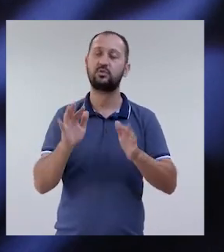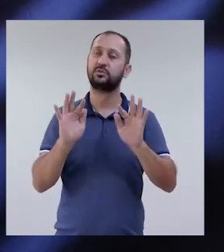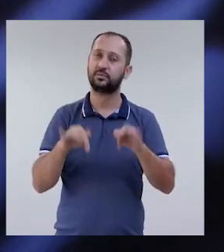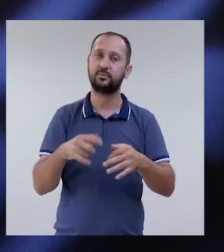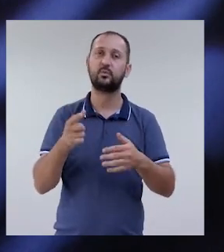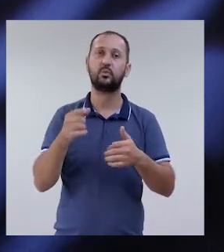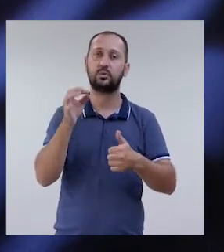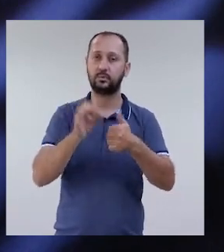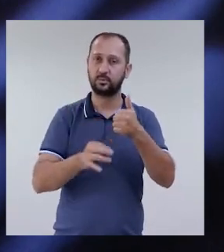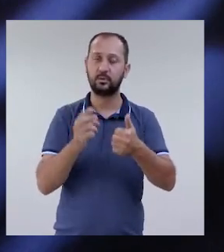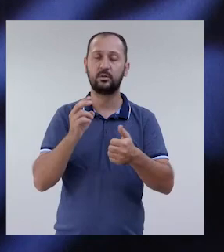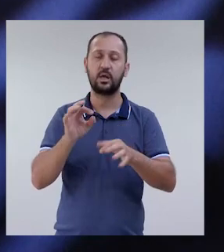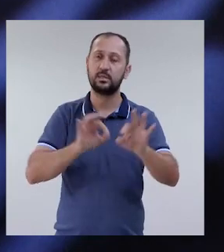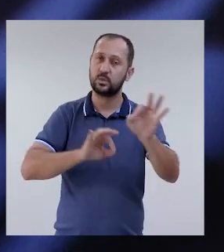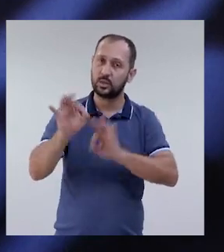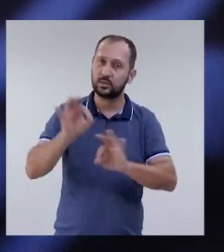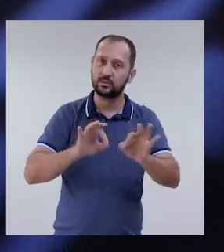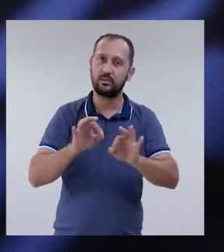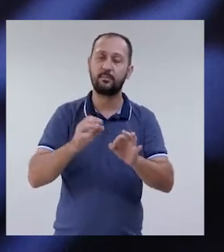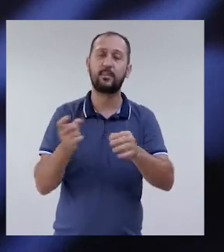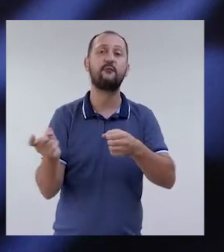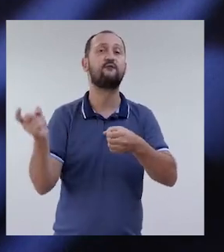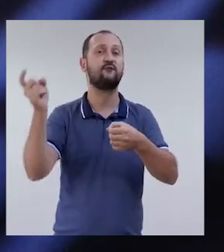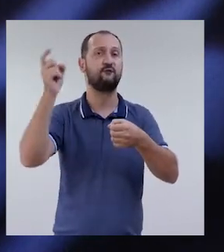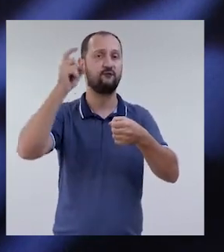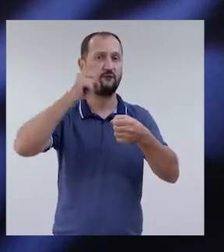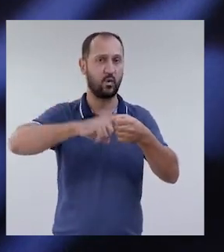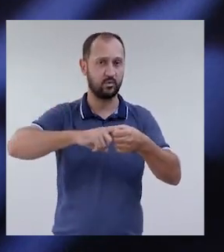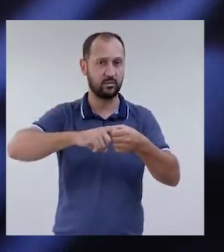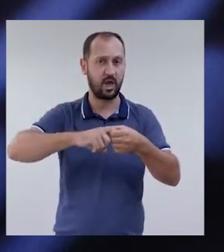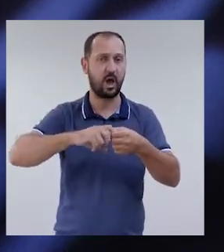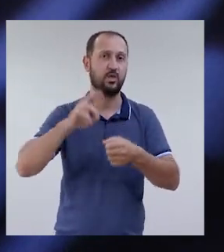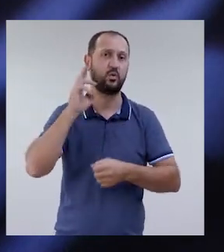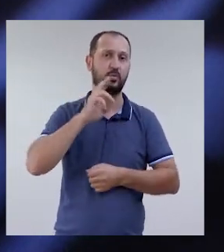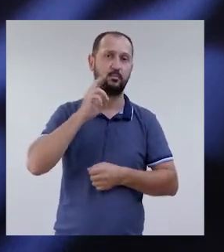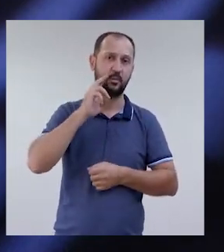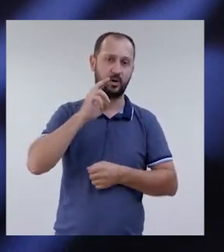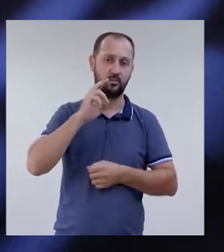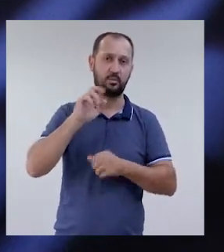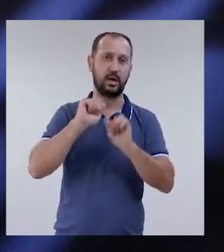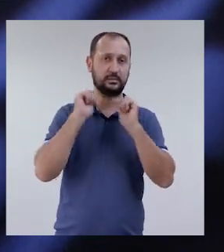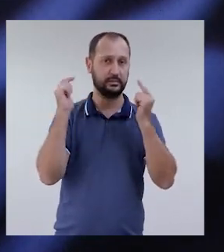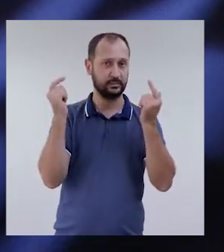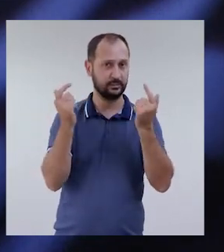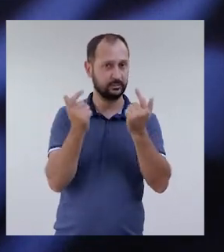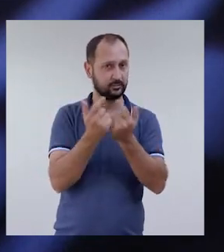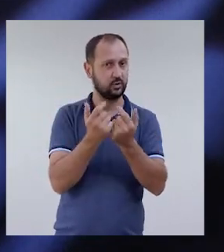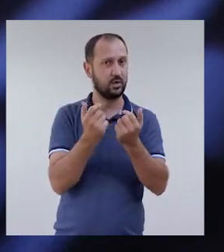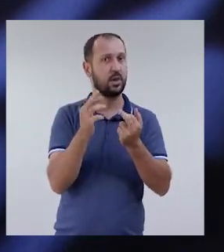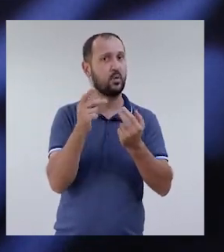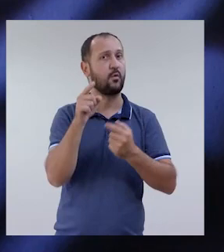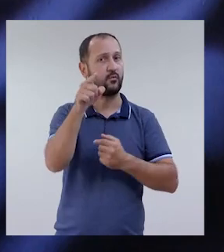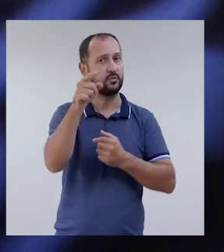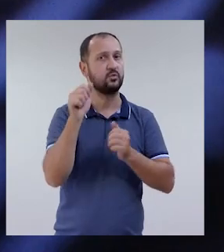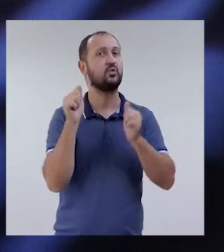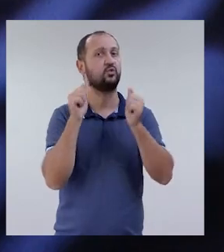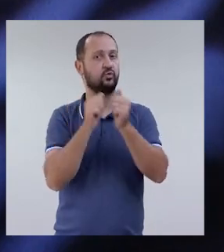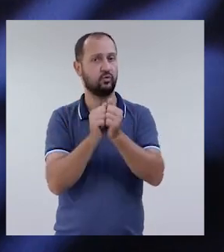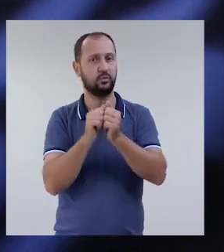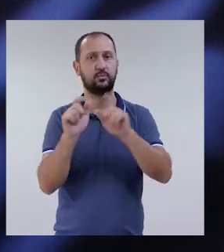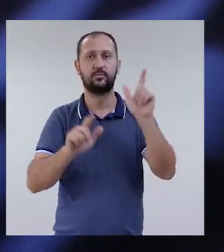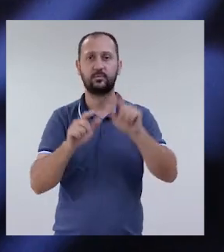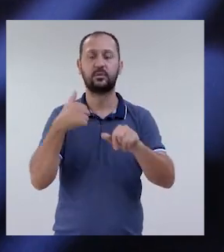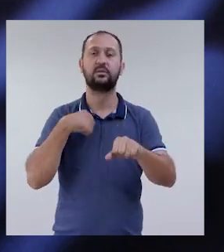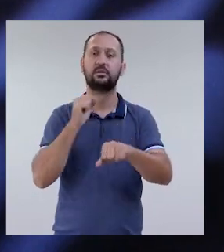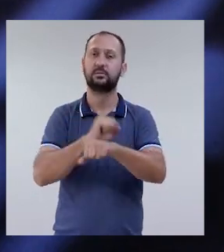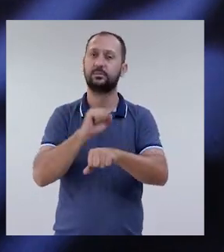vai ficando por aqui. O Tribunal de Justiça está se preparando para voltar à vida normal. A Assembleia Legislativa, assim como você que